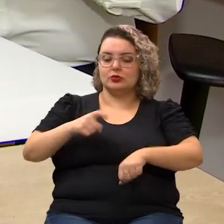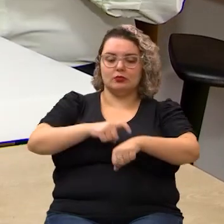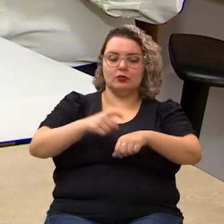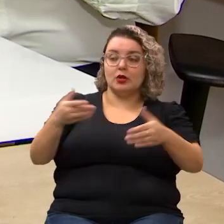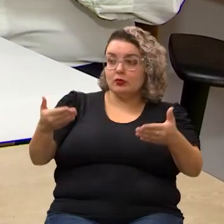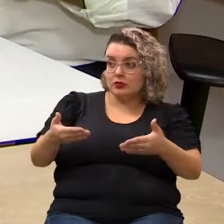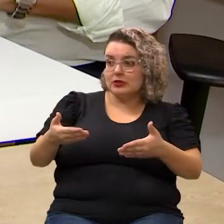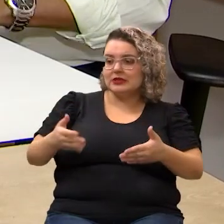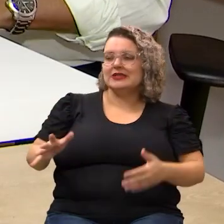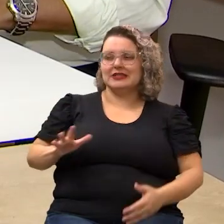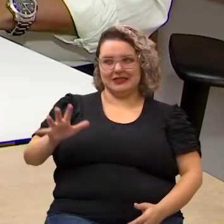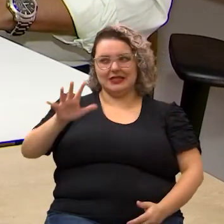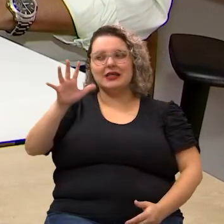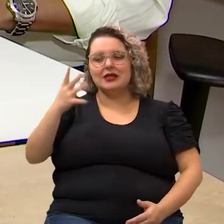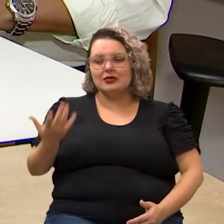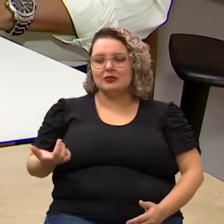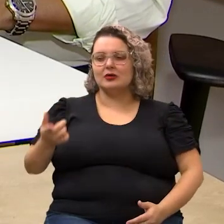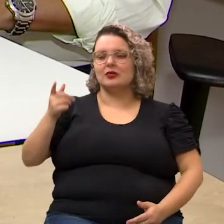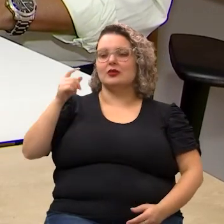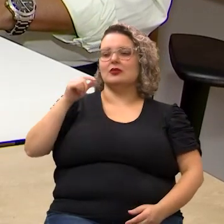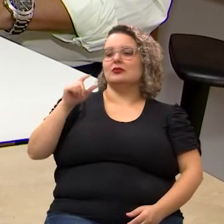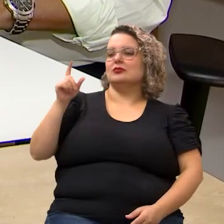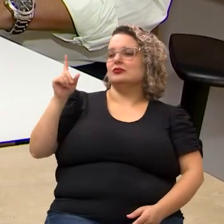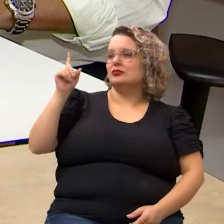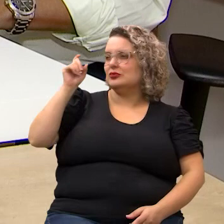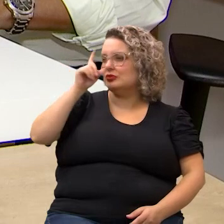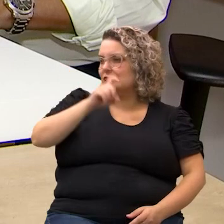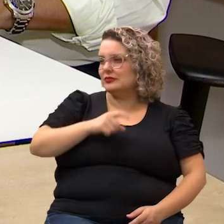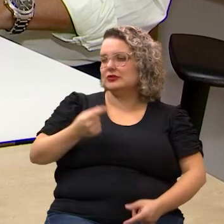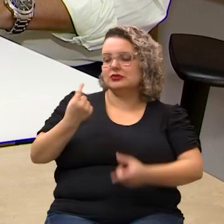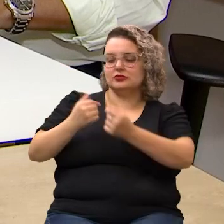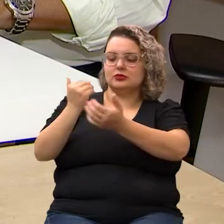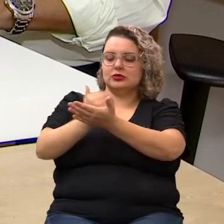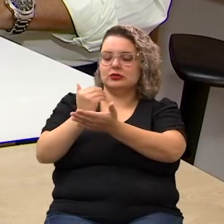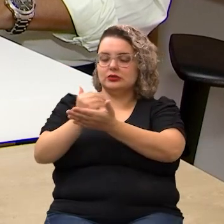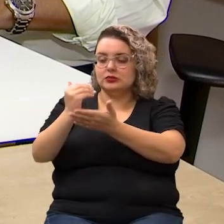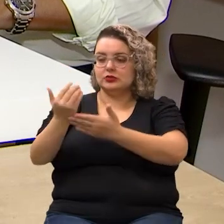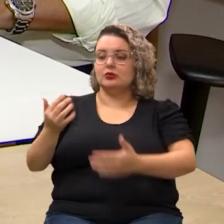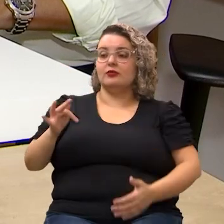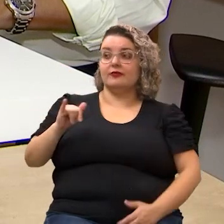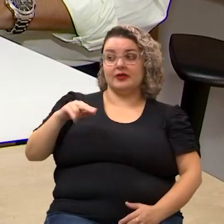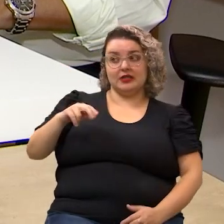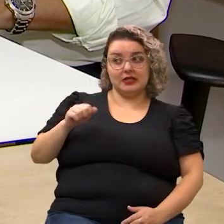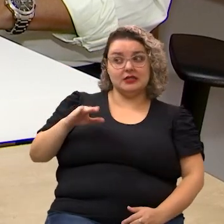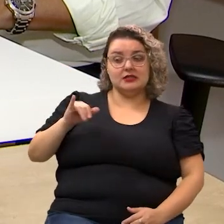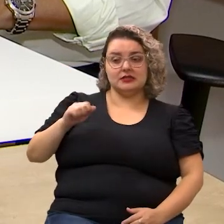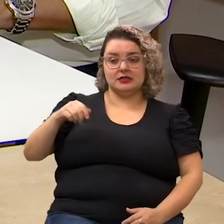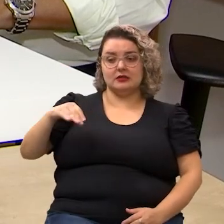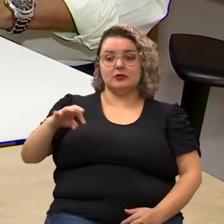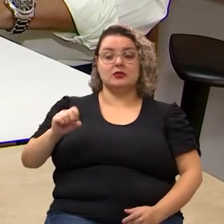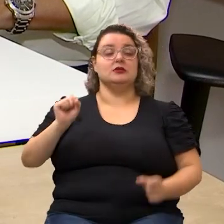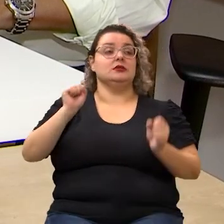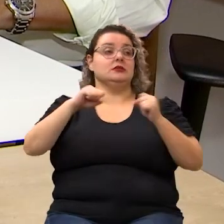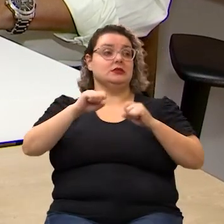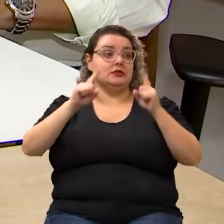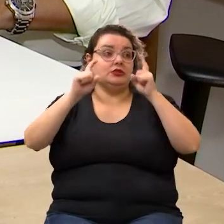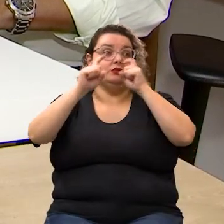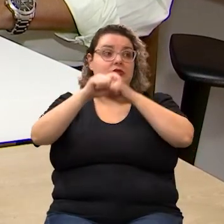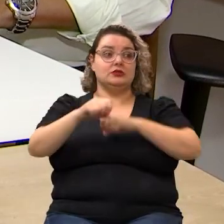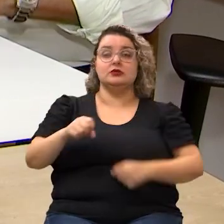momento atual, está muito caro conseguir um empréstimo, está muito caro conseguir um financiamento? Sim, muito